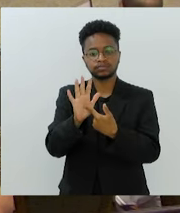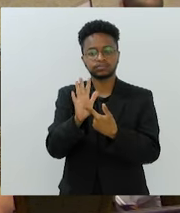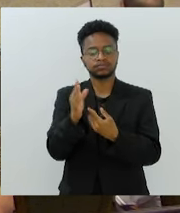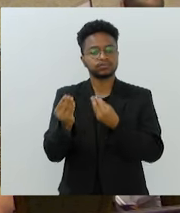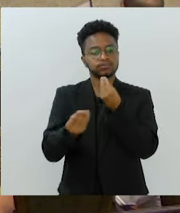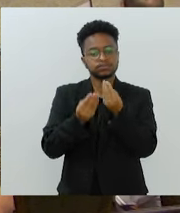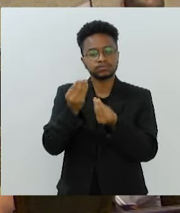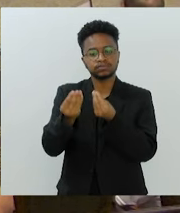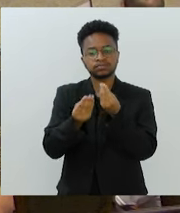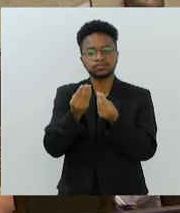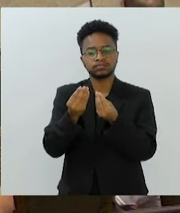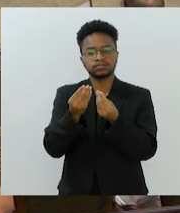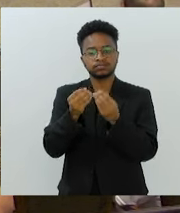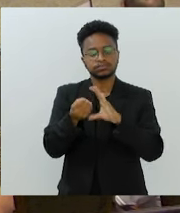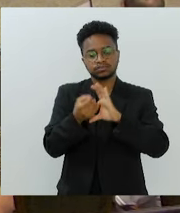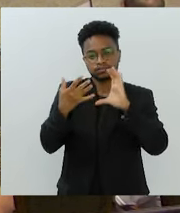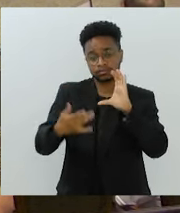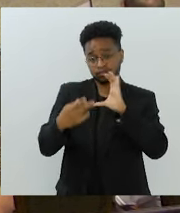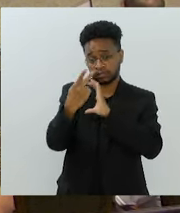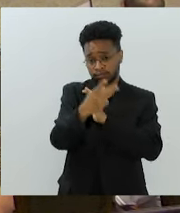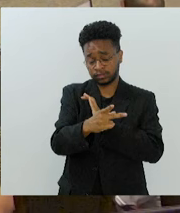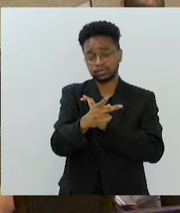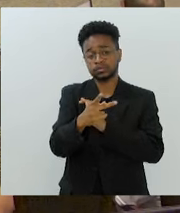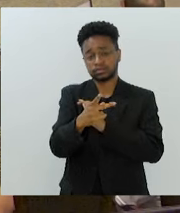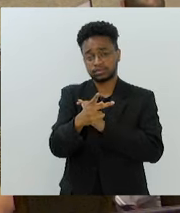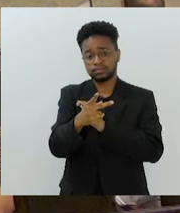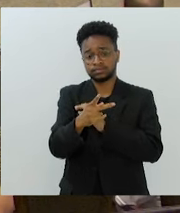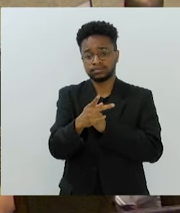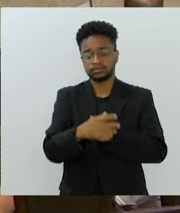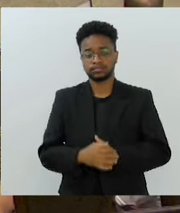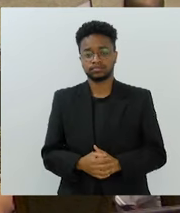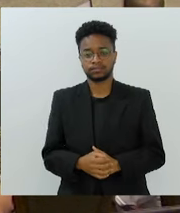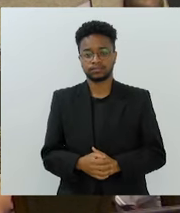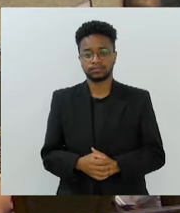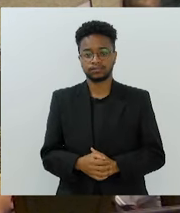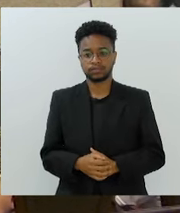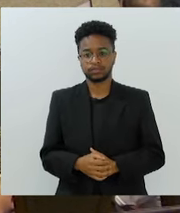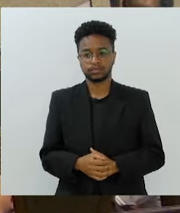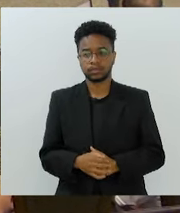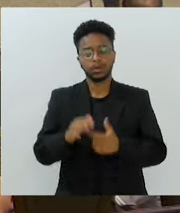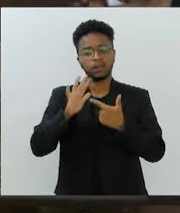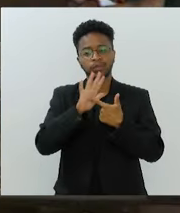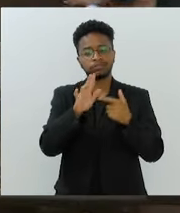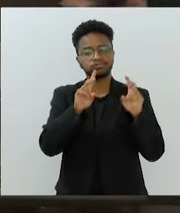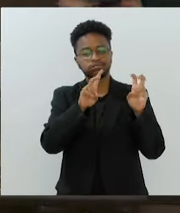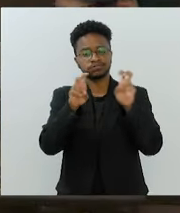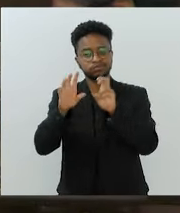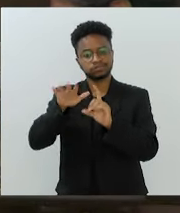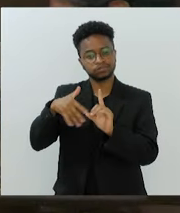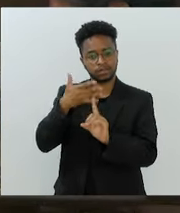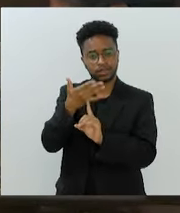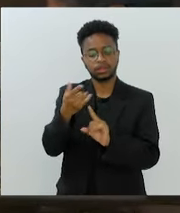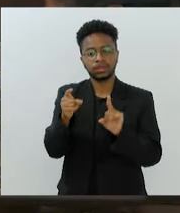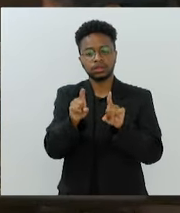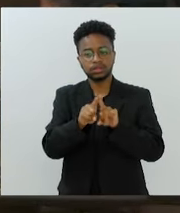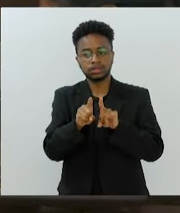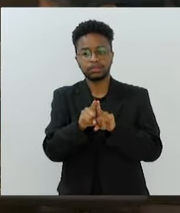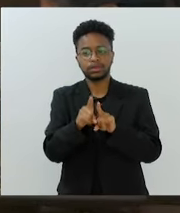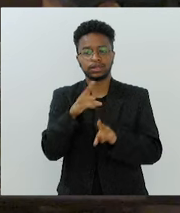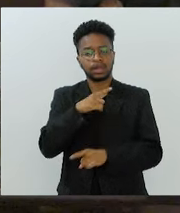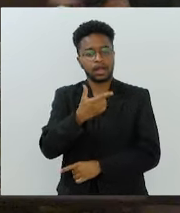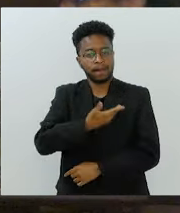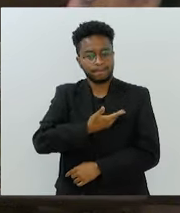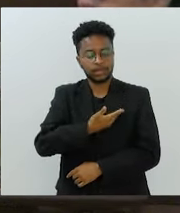vertente do André, que vai muito além da questão ambiental. Nós temos também uma amiga nossa, que